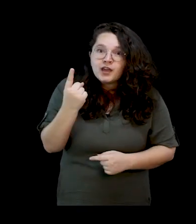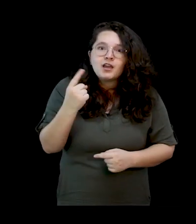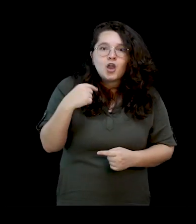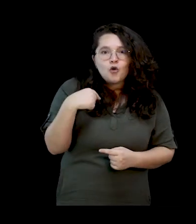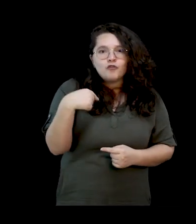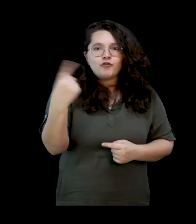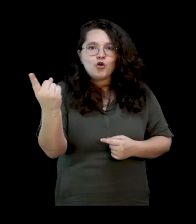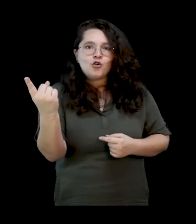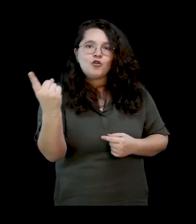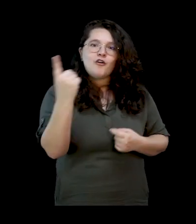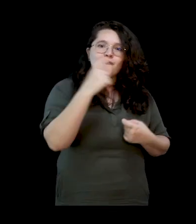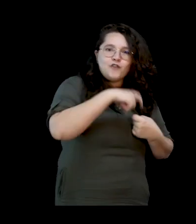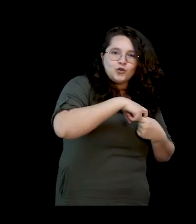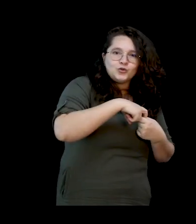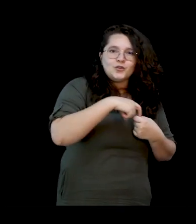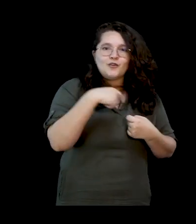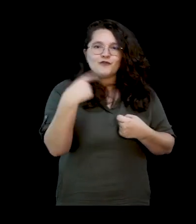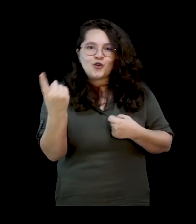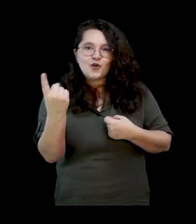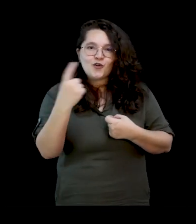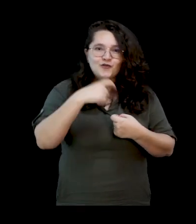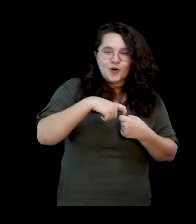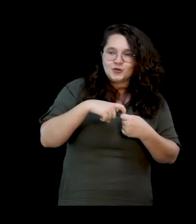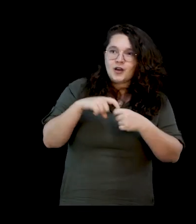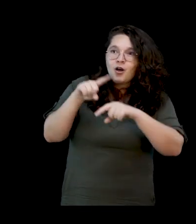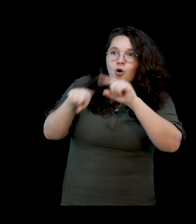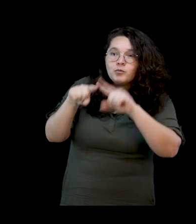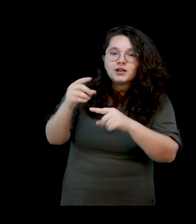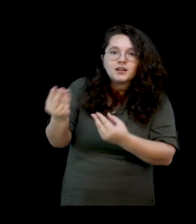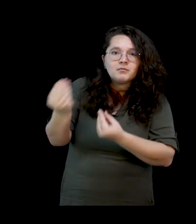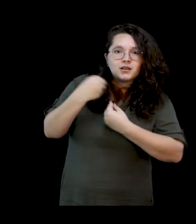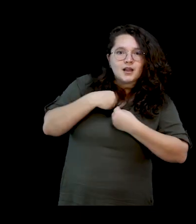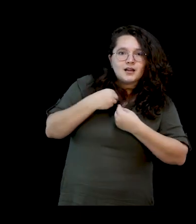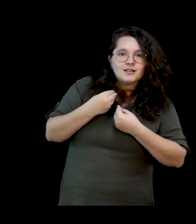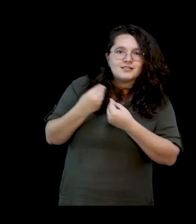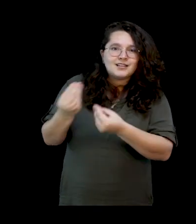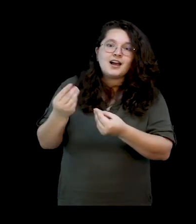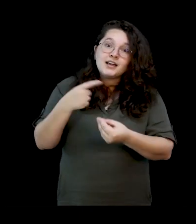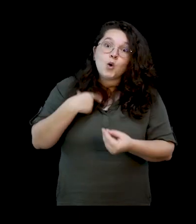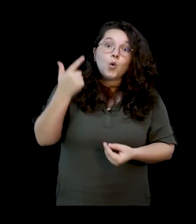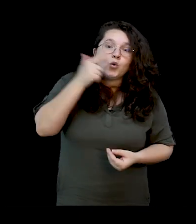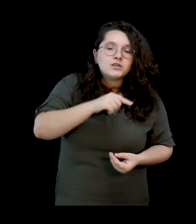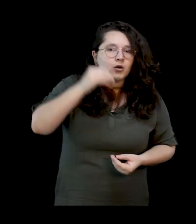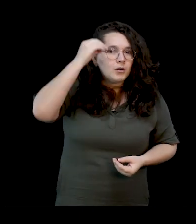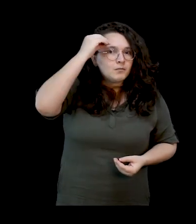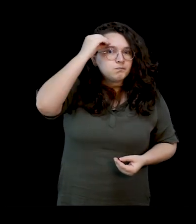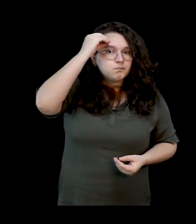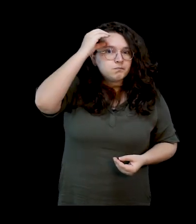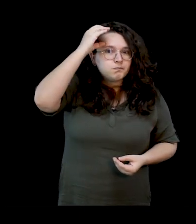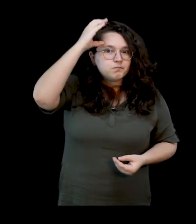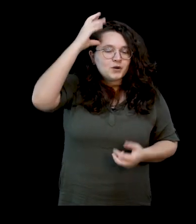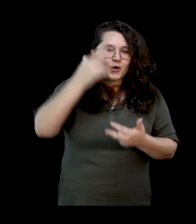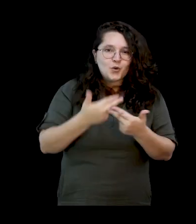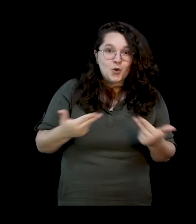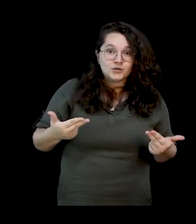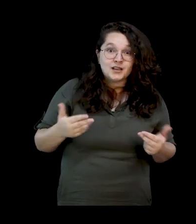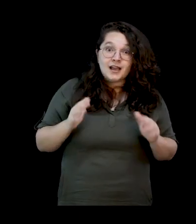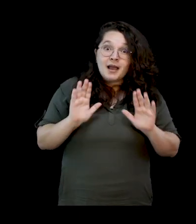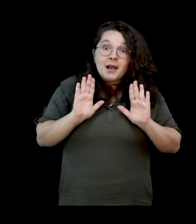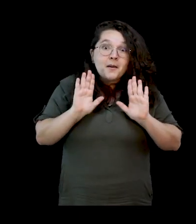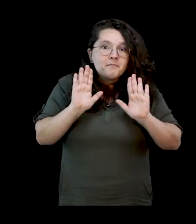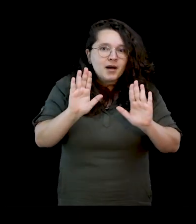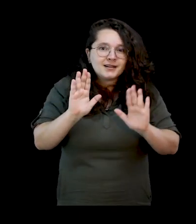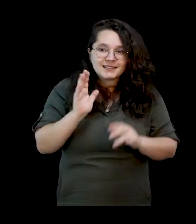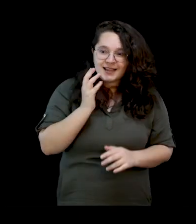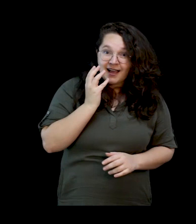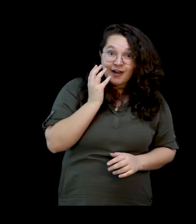vir continuado, de tal forma que a cada vez eu amplio o meu repertório, eu amplio a minha dimensão de